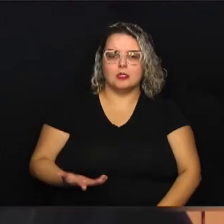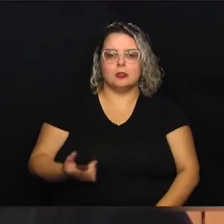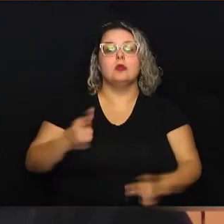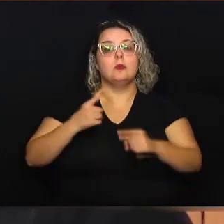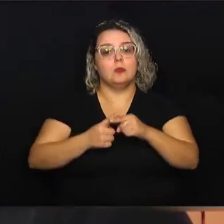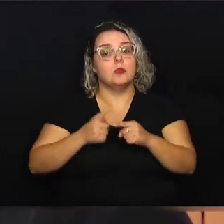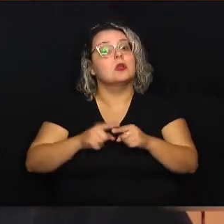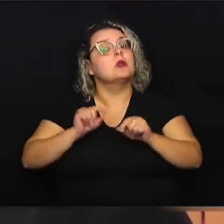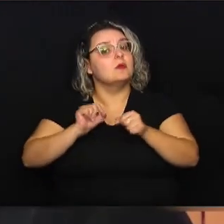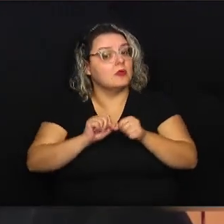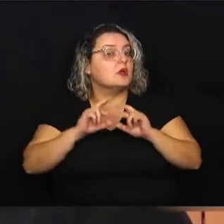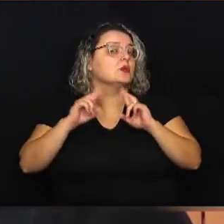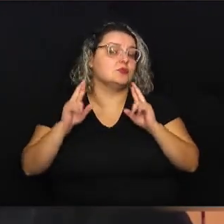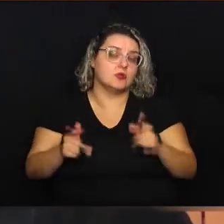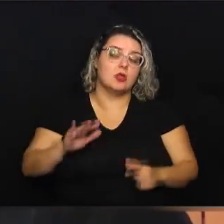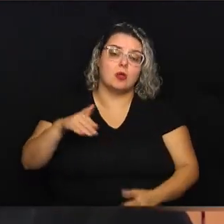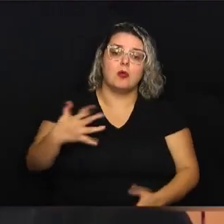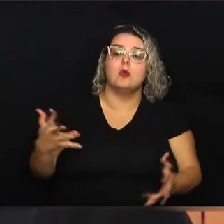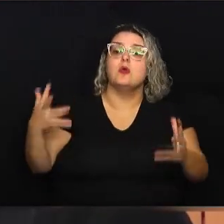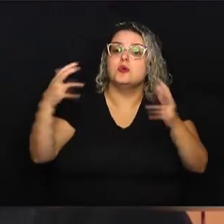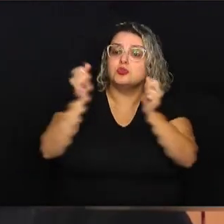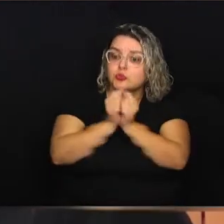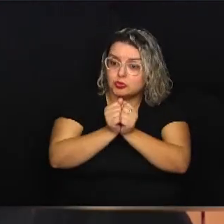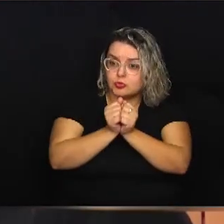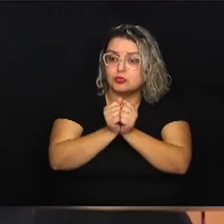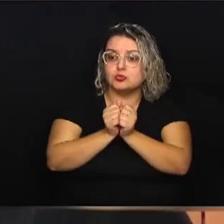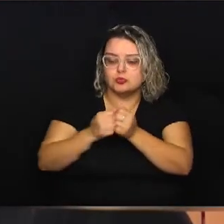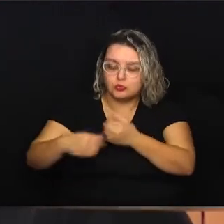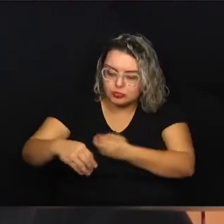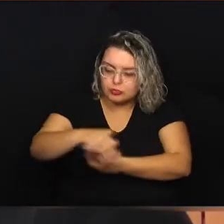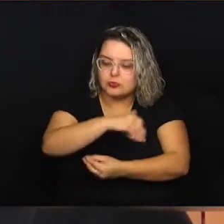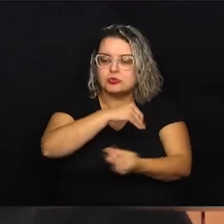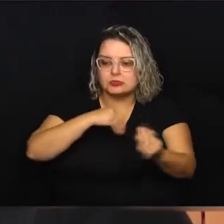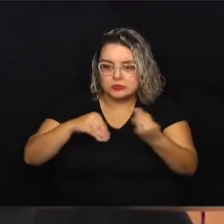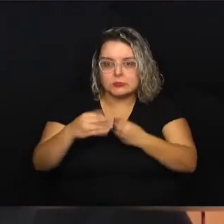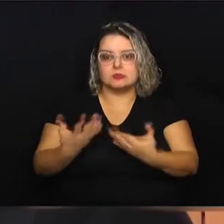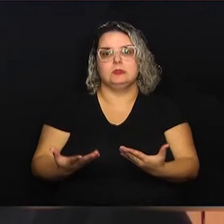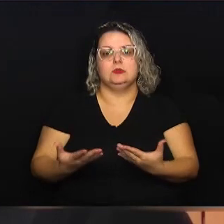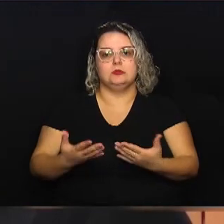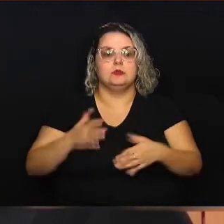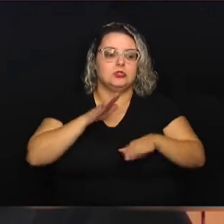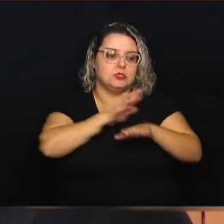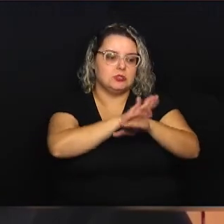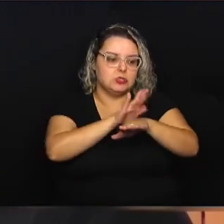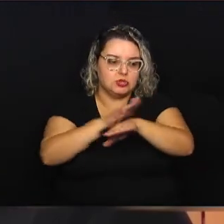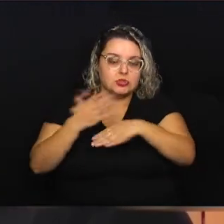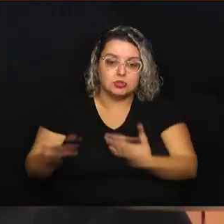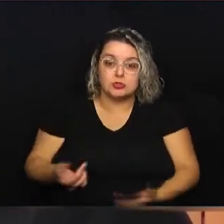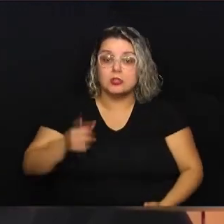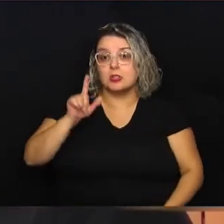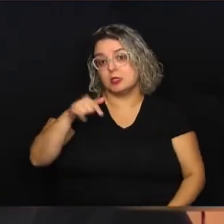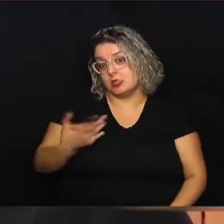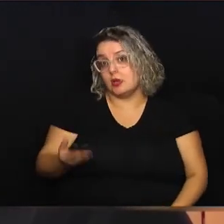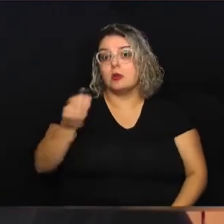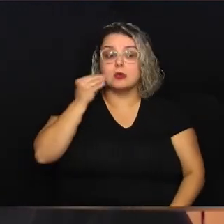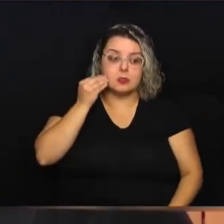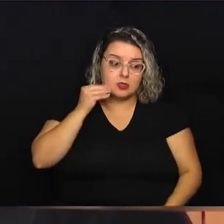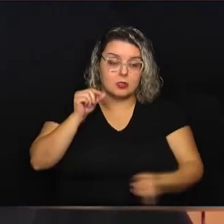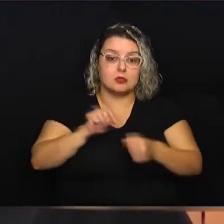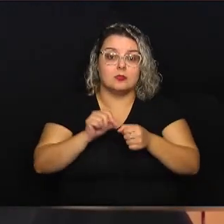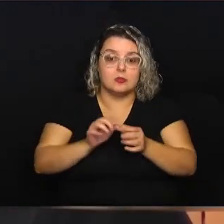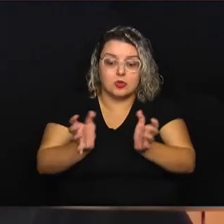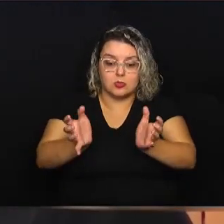muita diferença quando a gente juntos se envolve e se coopera, e que é isso que a gente tenta fazer no Comitê